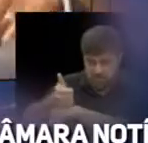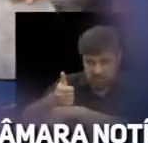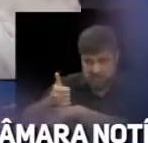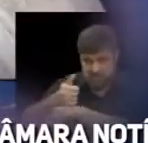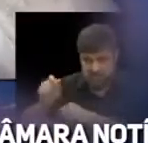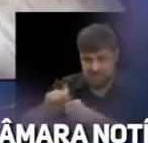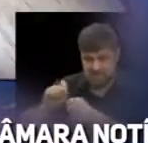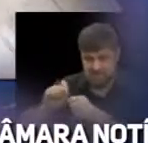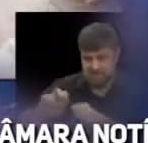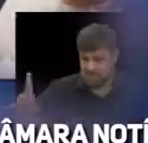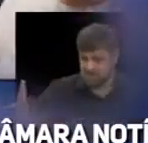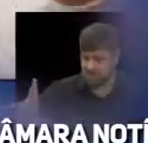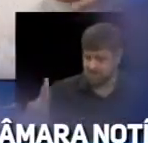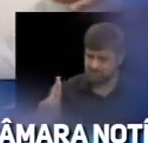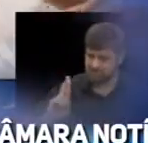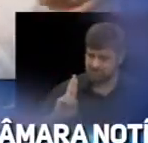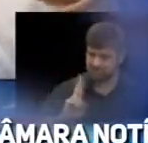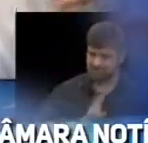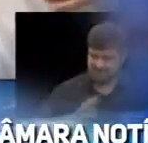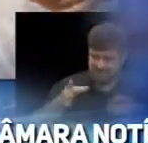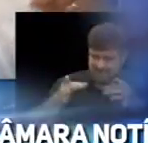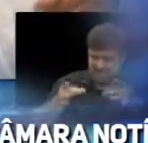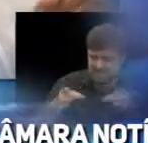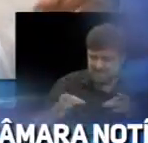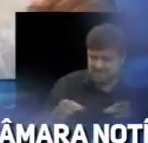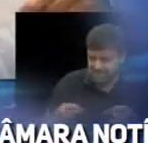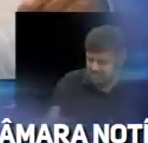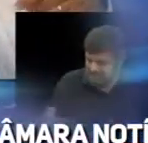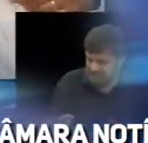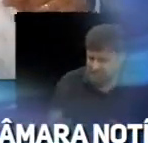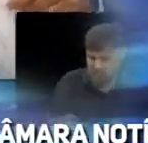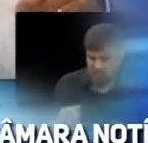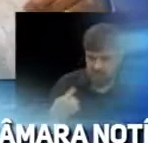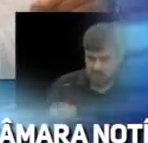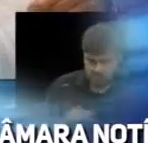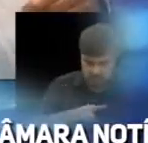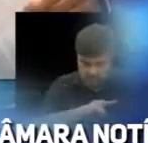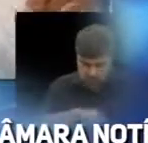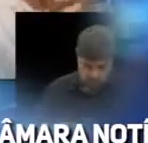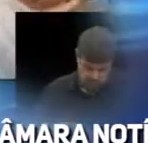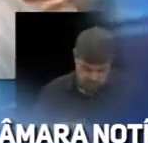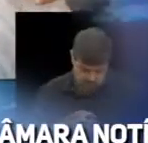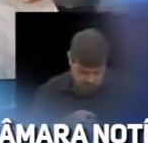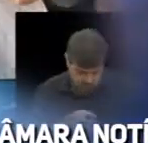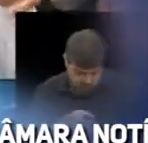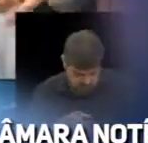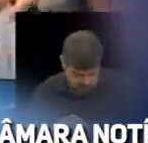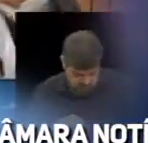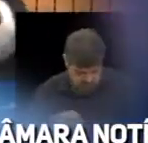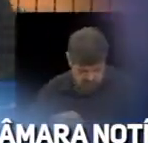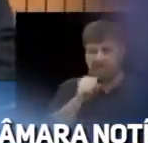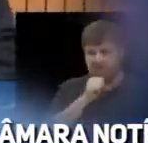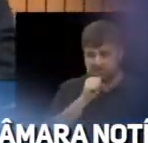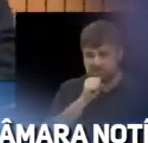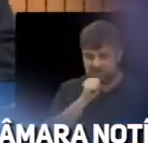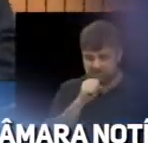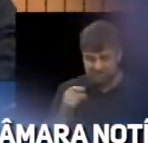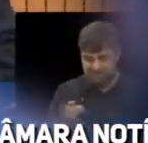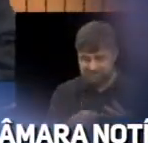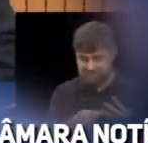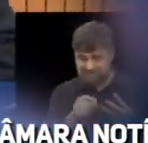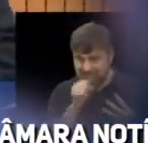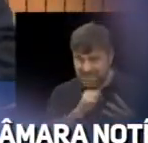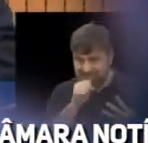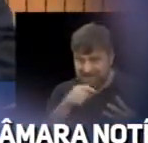de Saúde do Estado responde vereador Luiz Rossini sobre a falta de medicamentos em farmácias de alto custo.